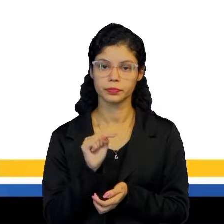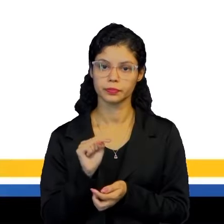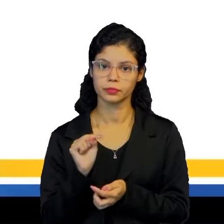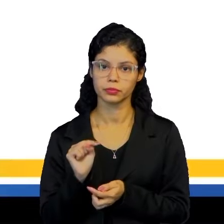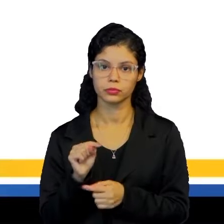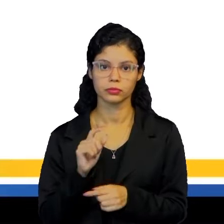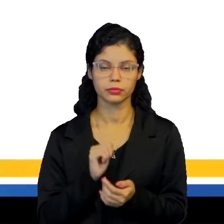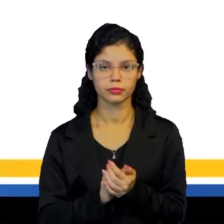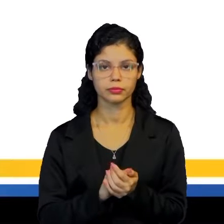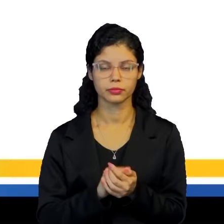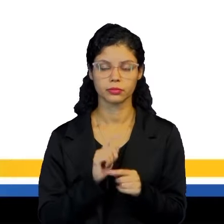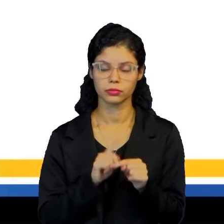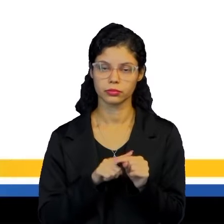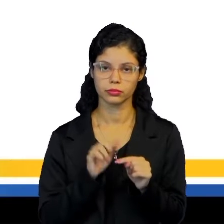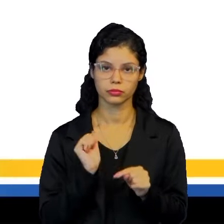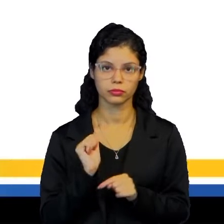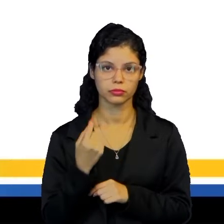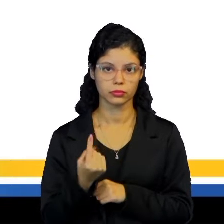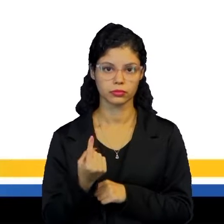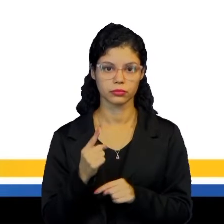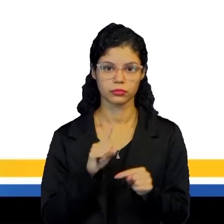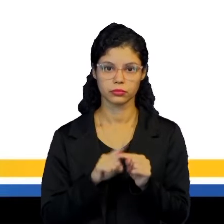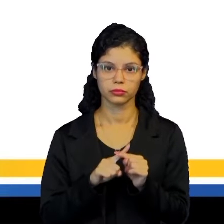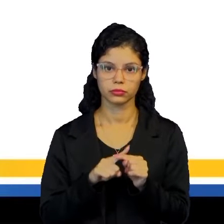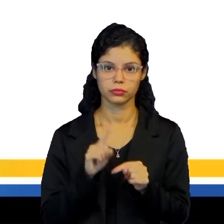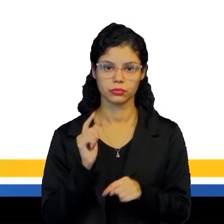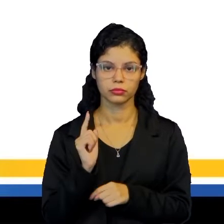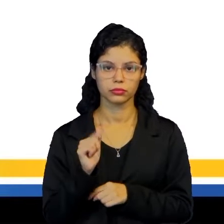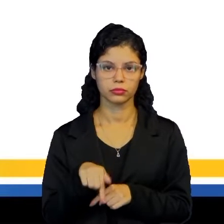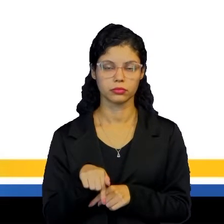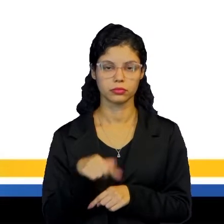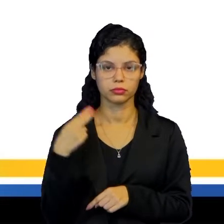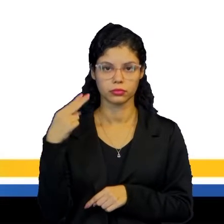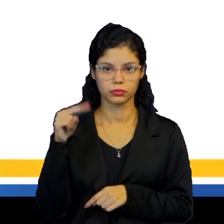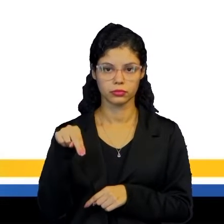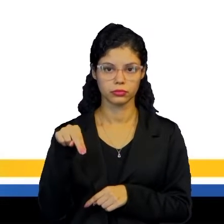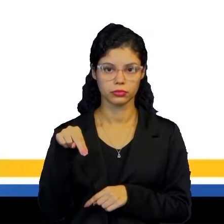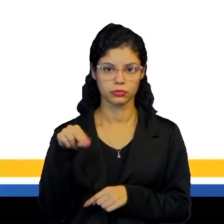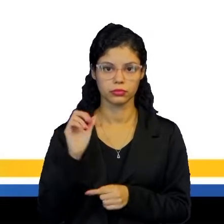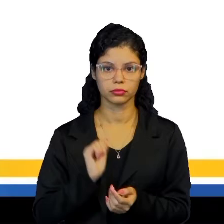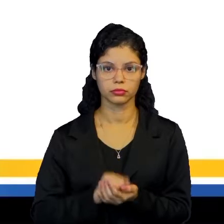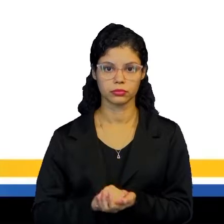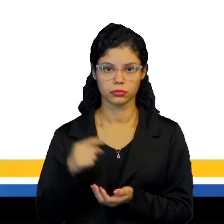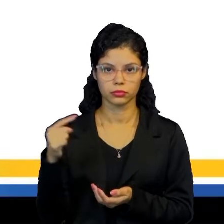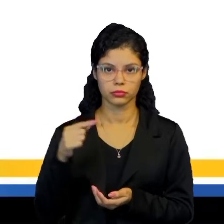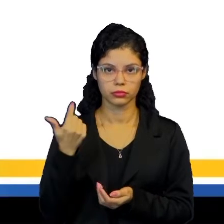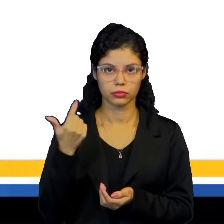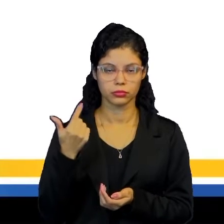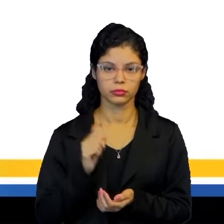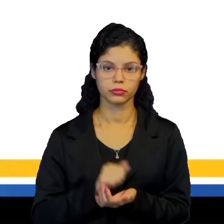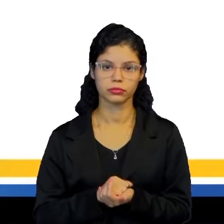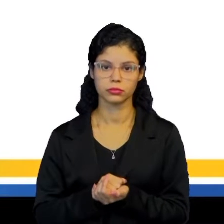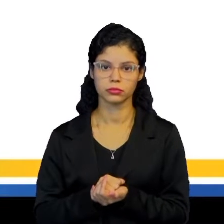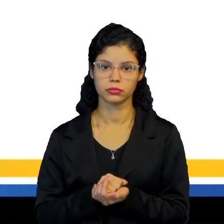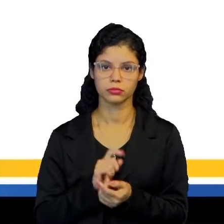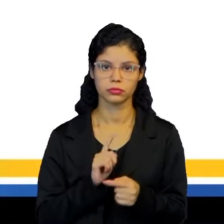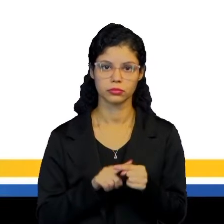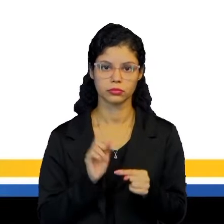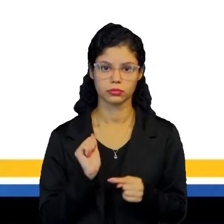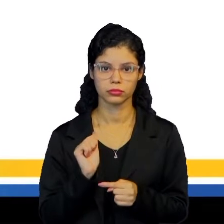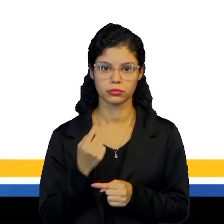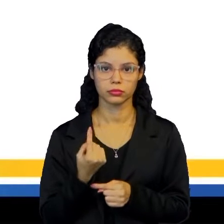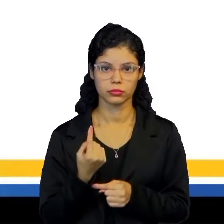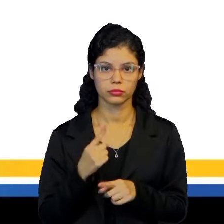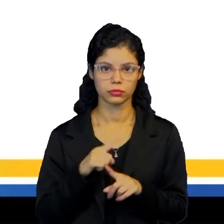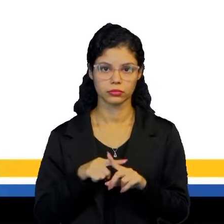redicência, mais o A1 vezes o Qn, Q elevado a N menos 2,